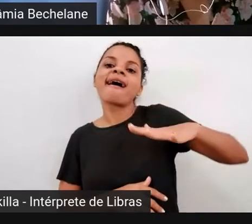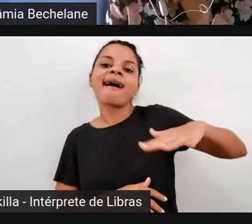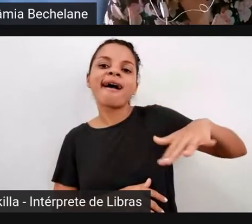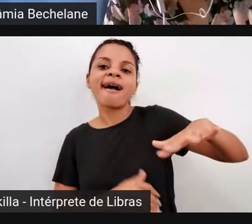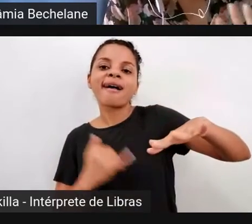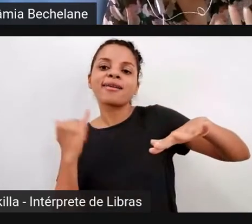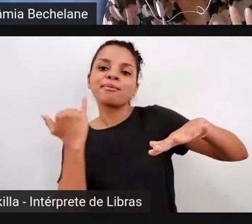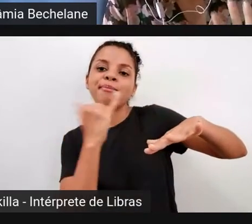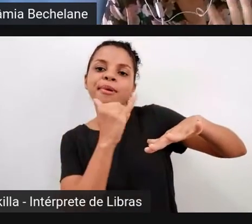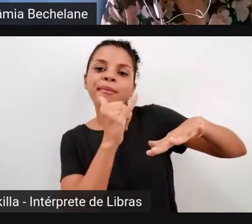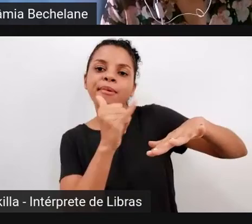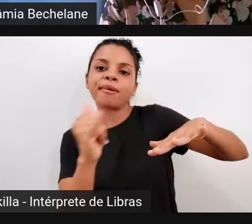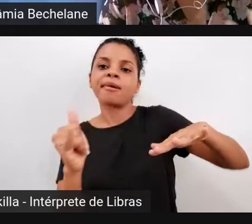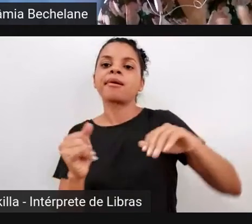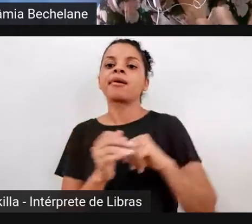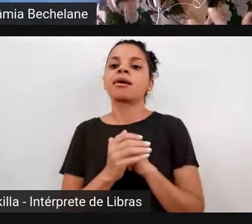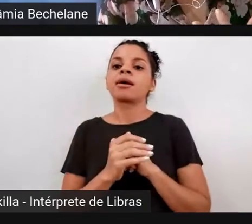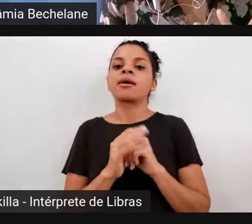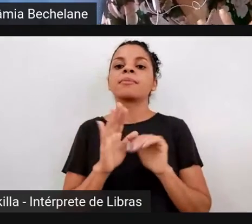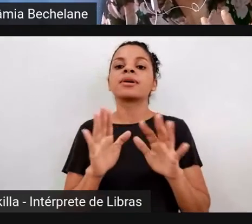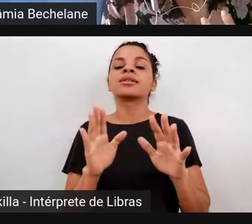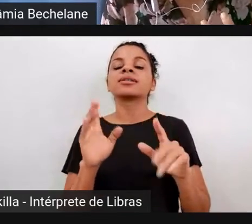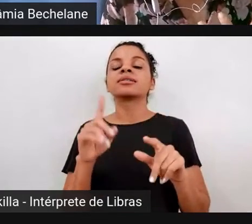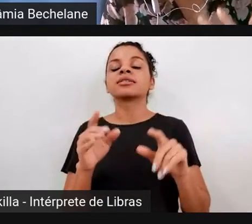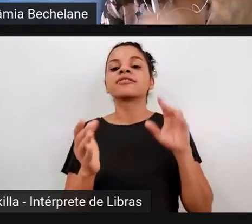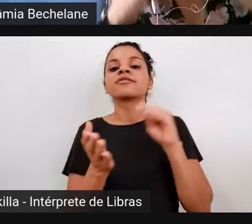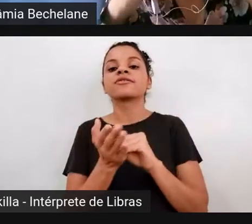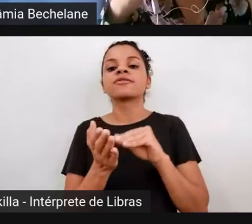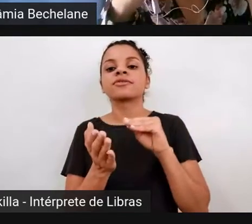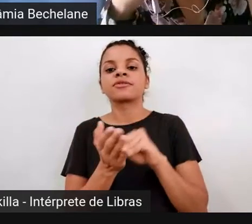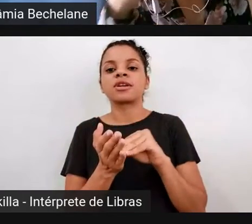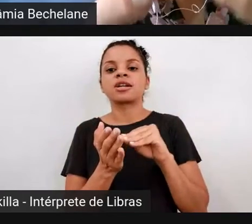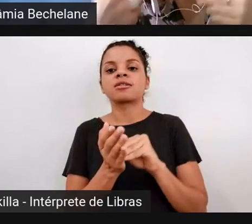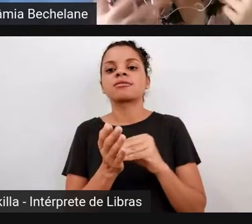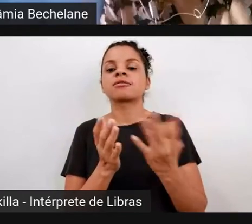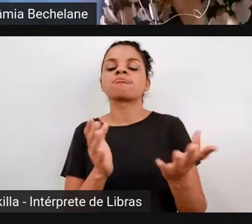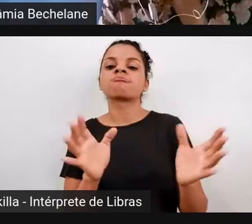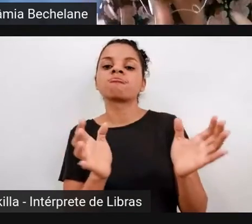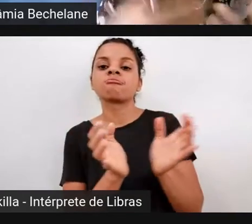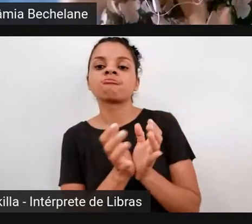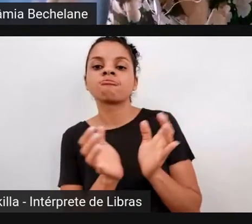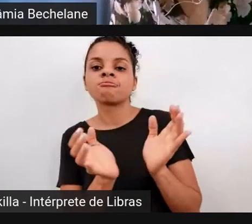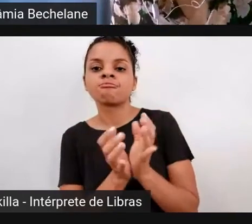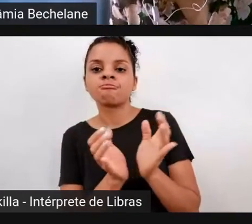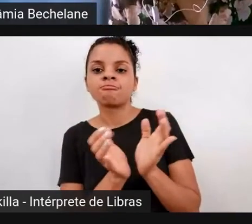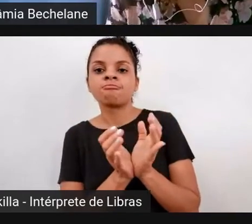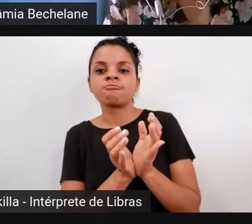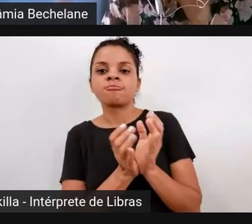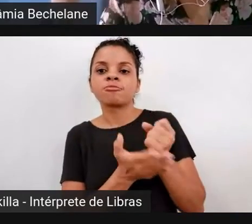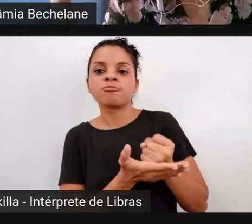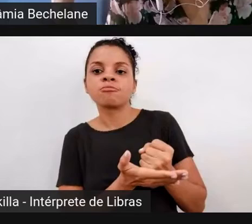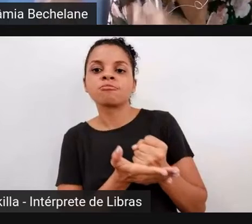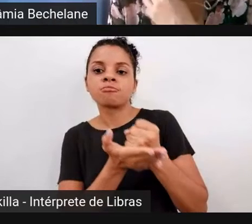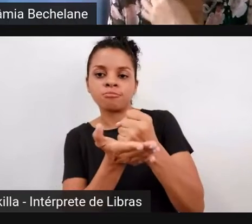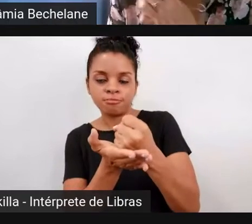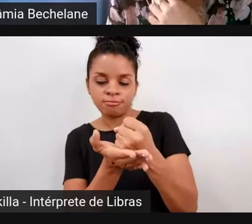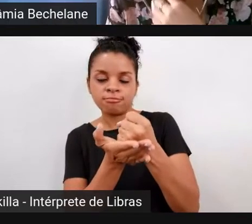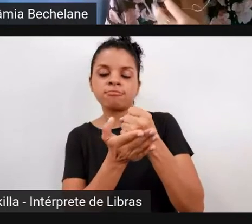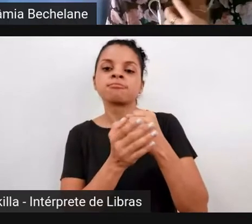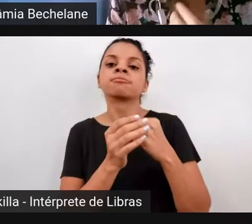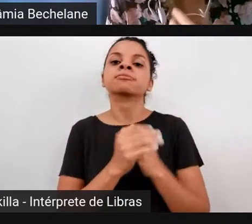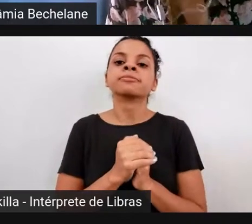até por falta de equipe, né, são recursos, é um modelo de negócios muito diferente da